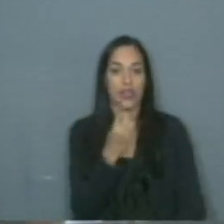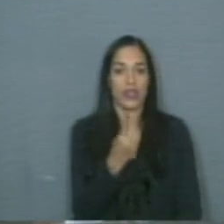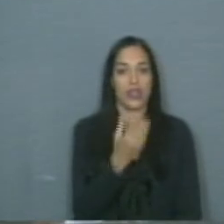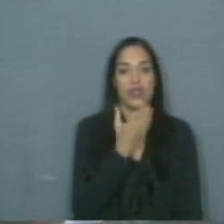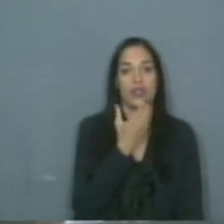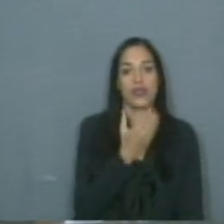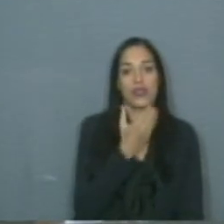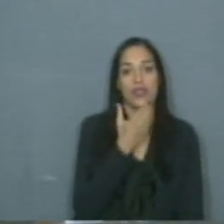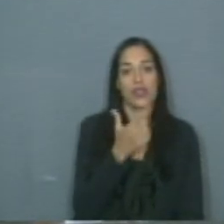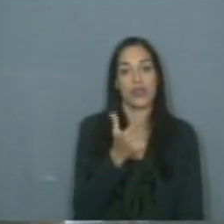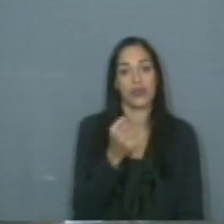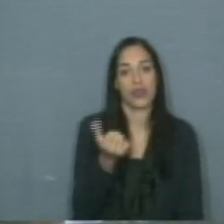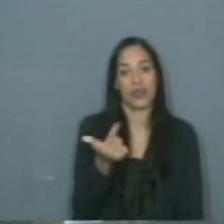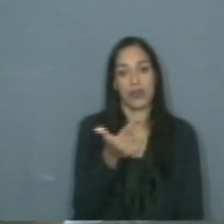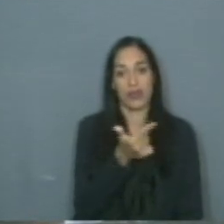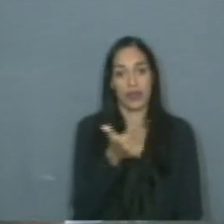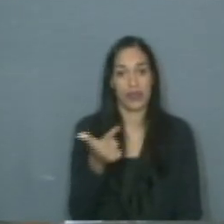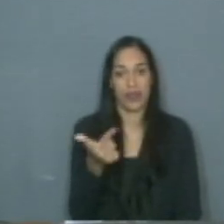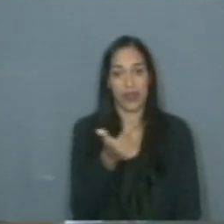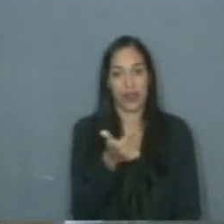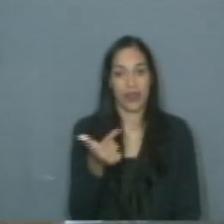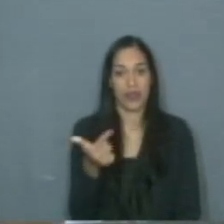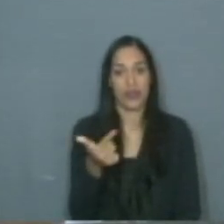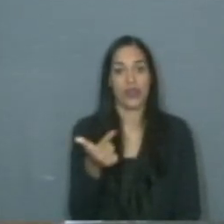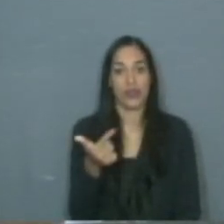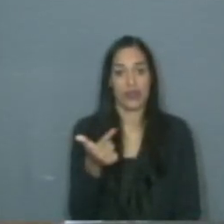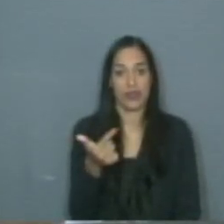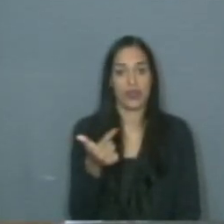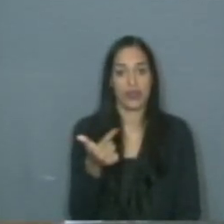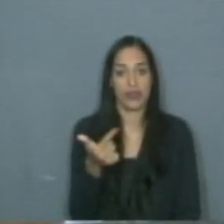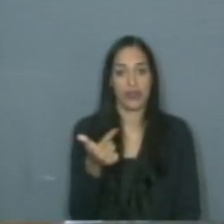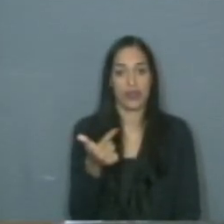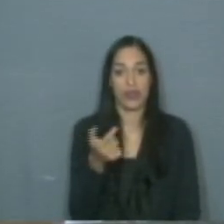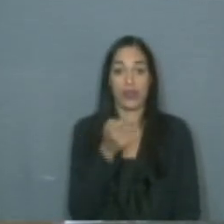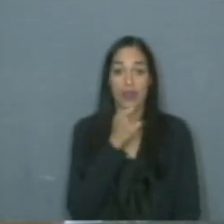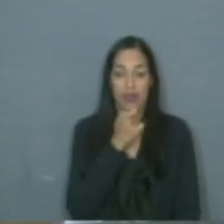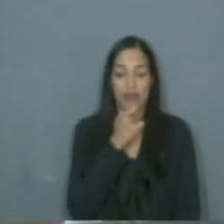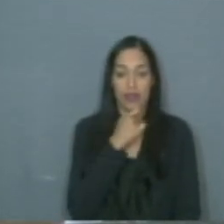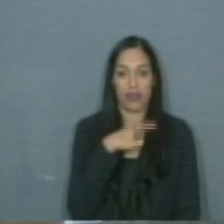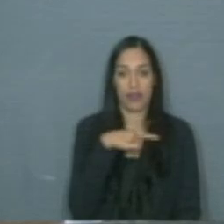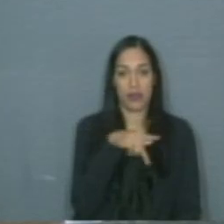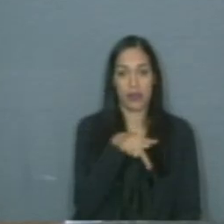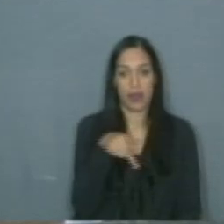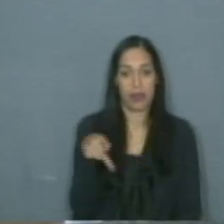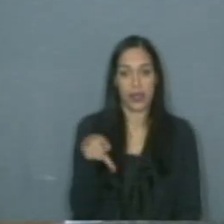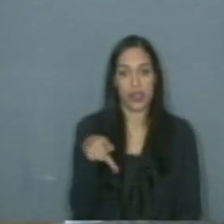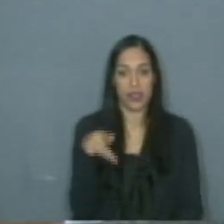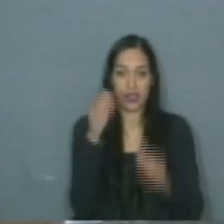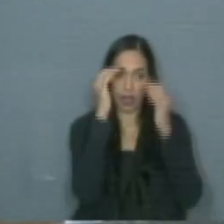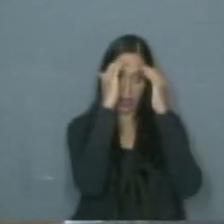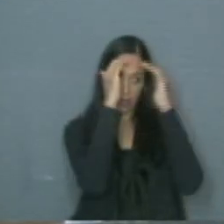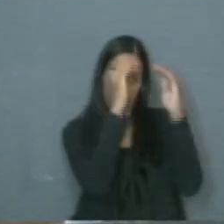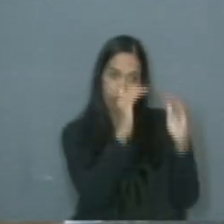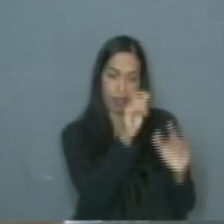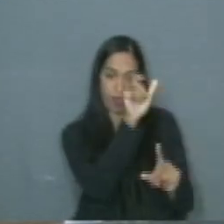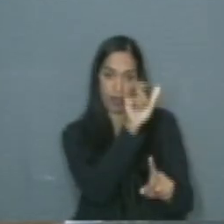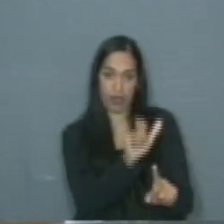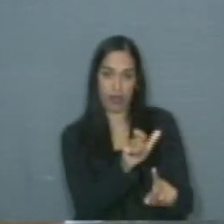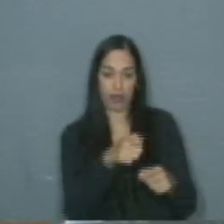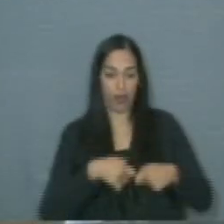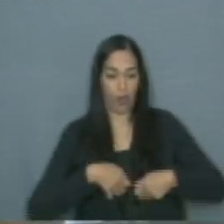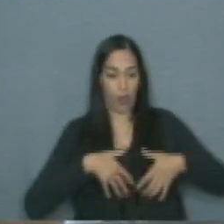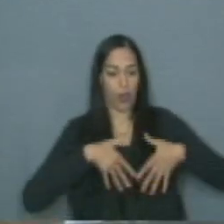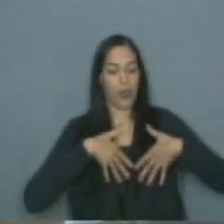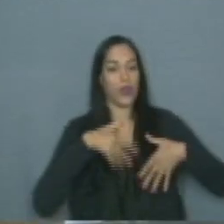dezembro de 2022, quando nós ainda tínhamos na presidência um presidente digno, um presidente que a gente tinha orgulho de